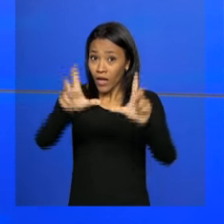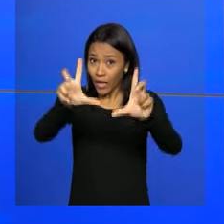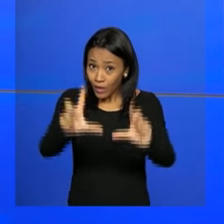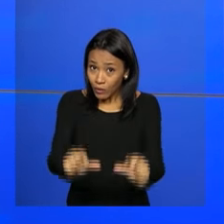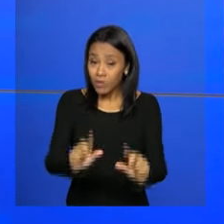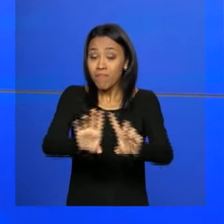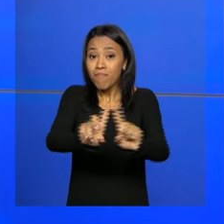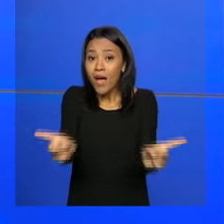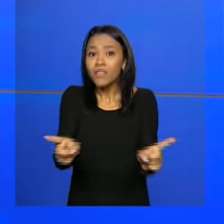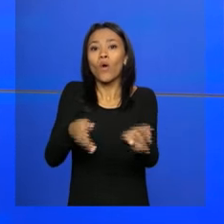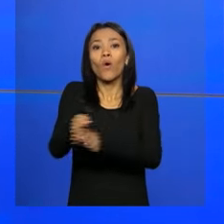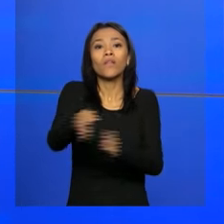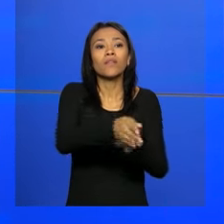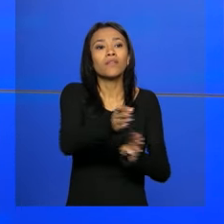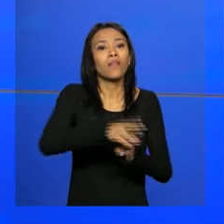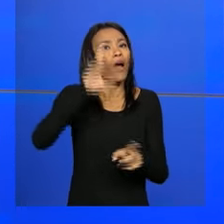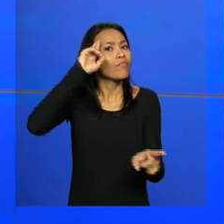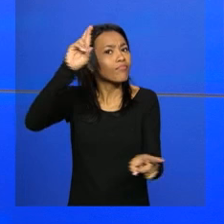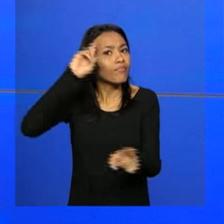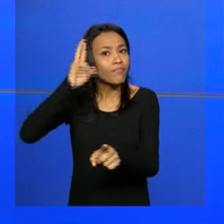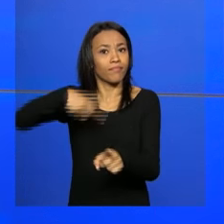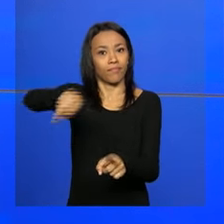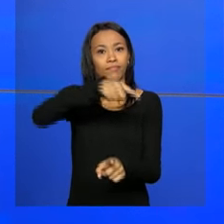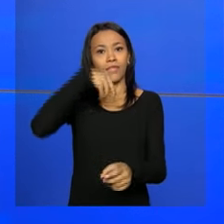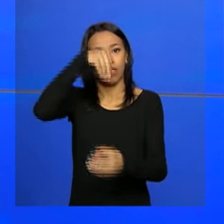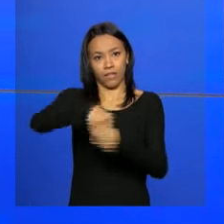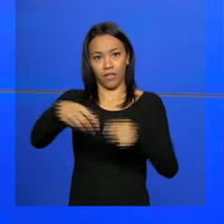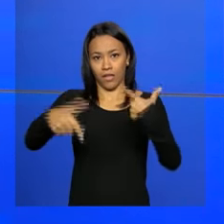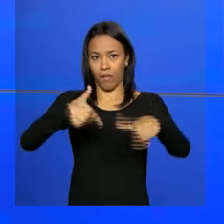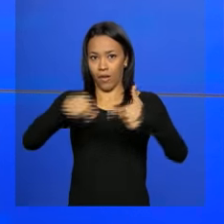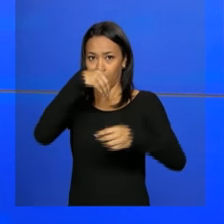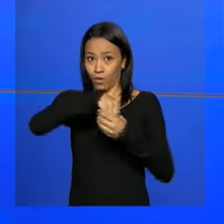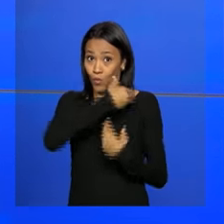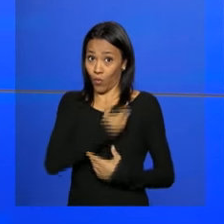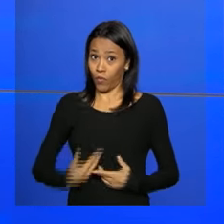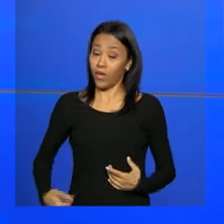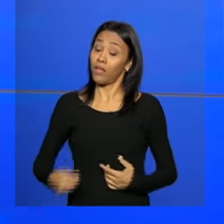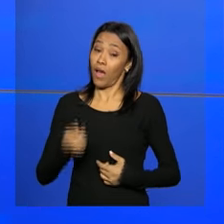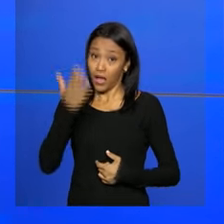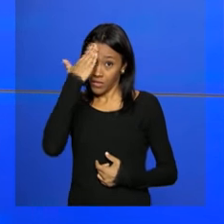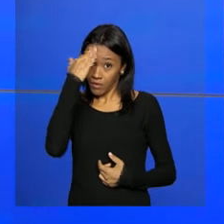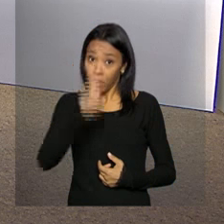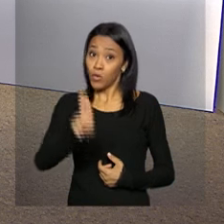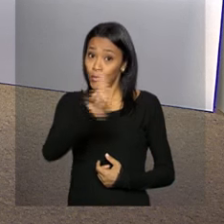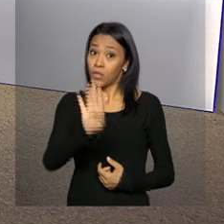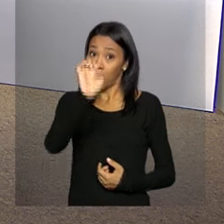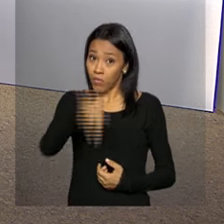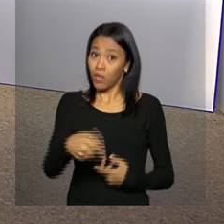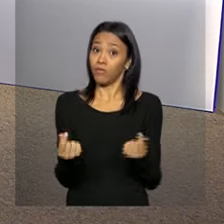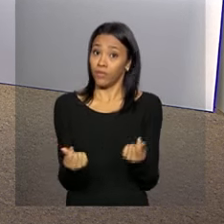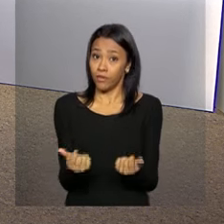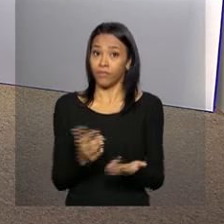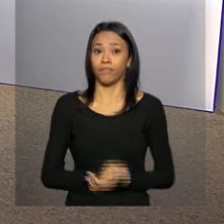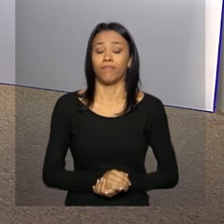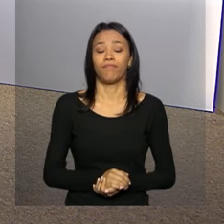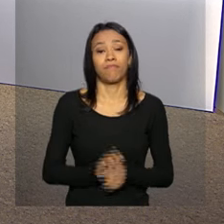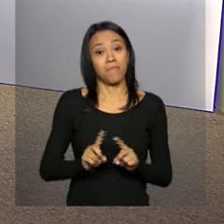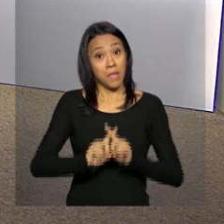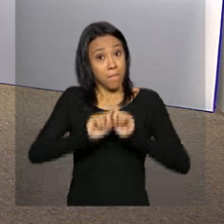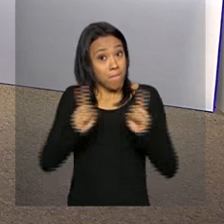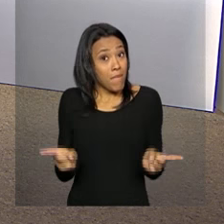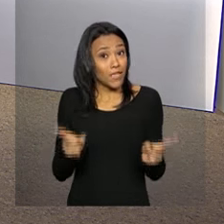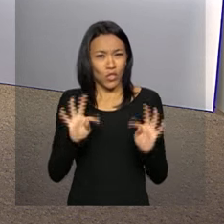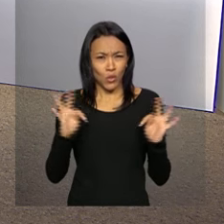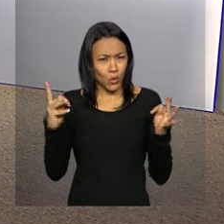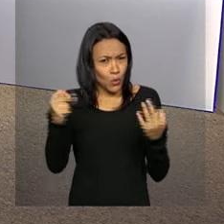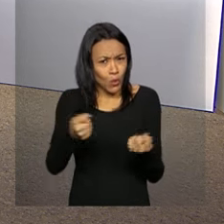também orientar os gestores da Administração Pública Federal a racionalizar os gastos. Mas nem todas as